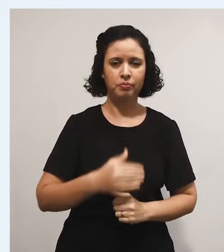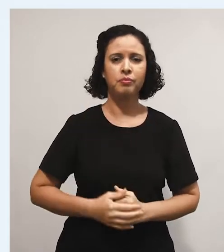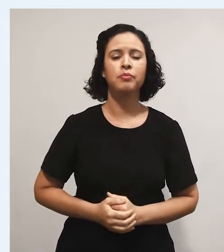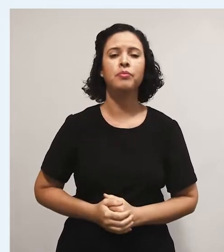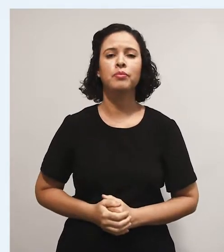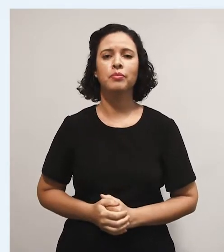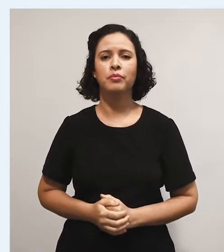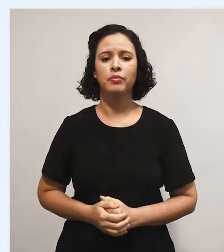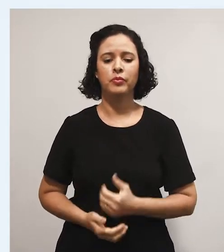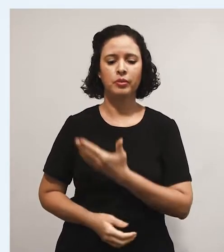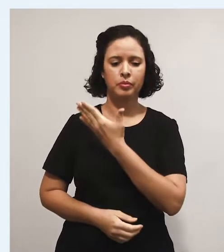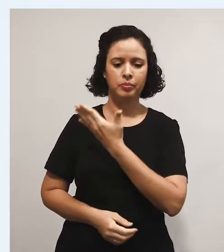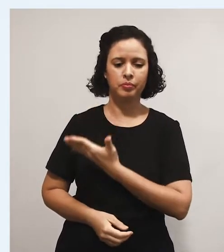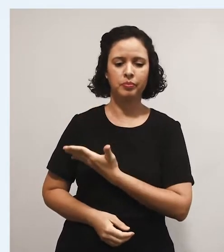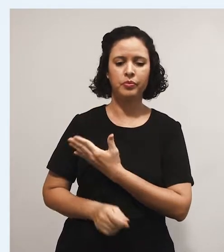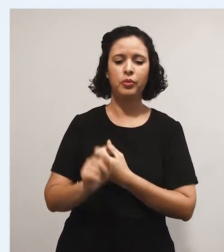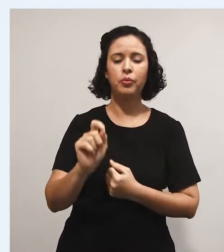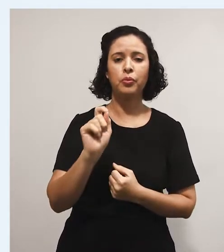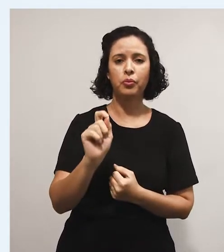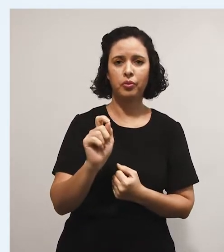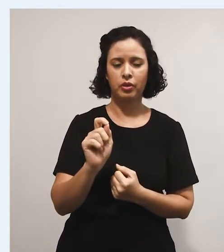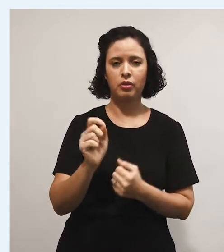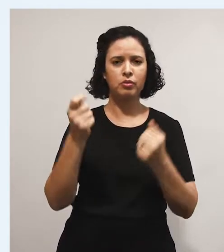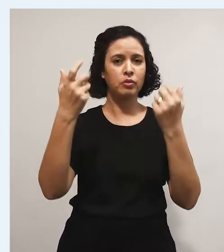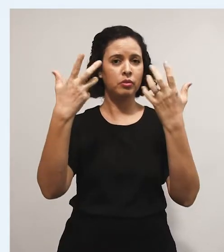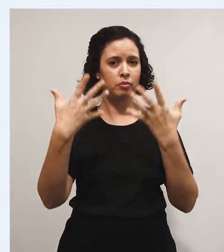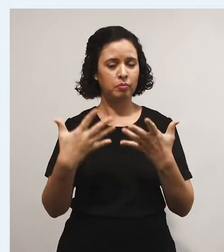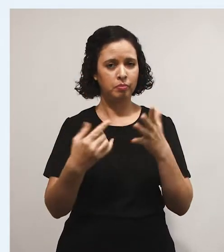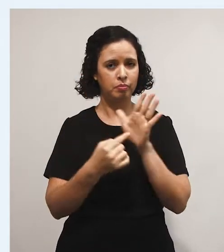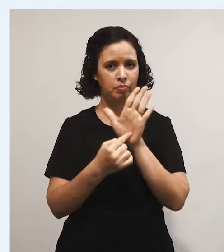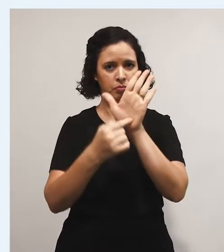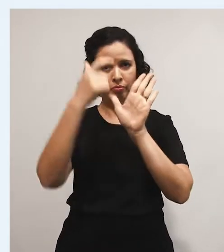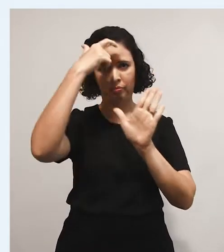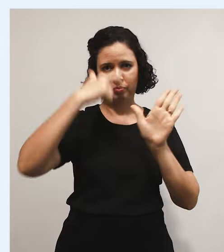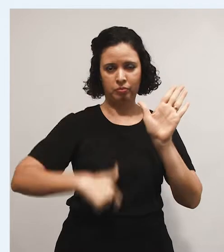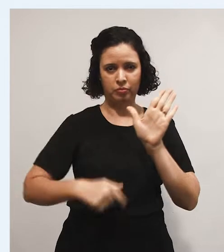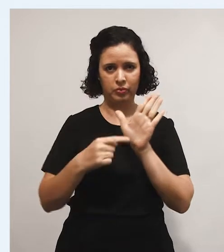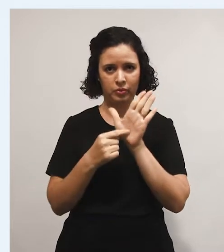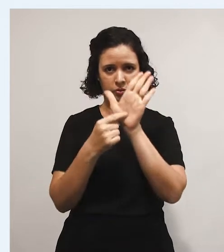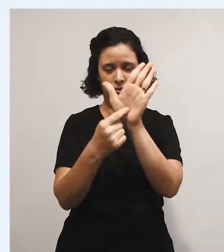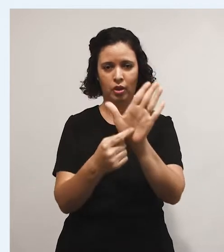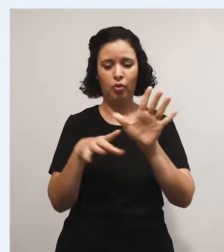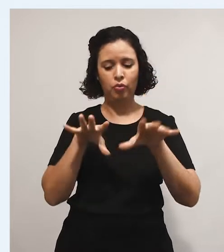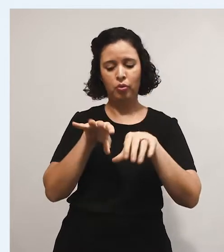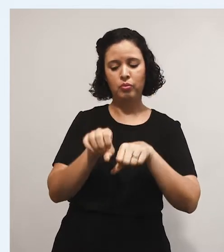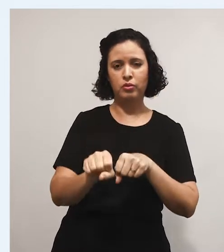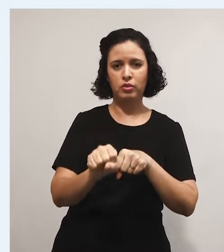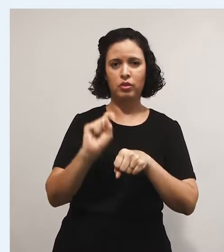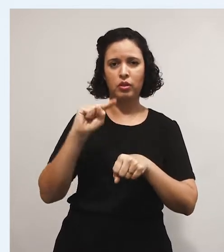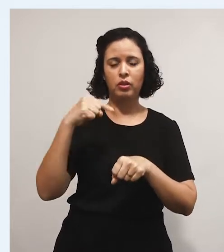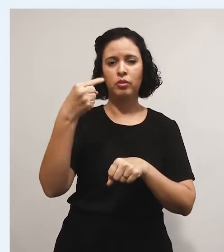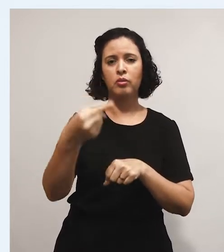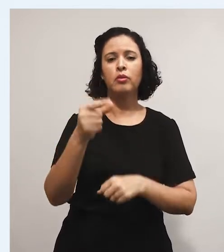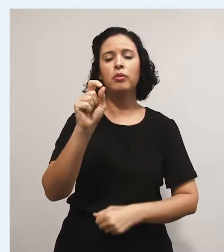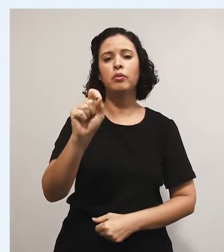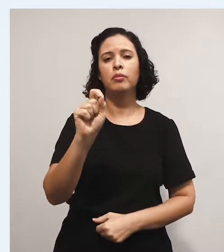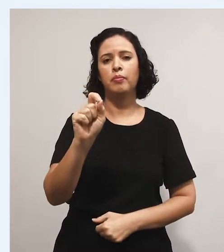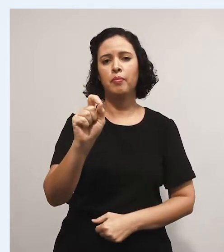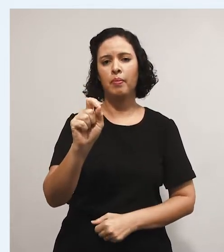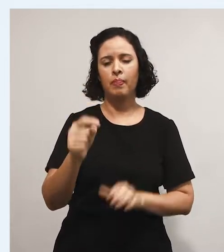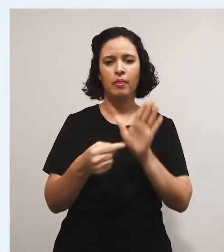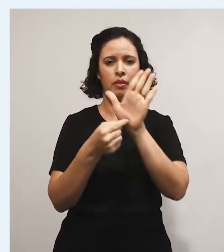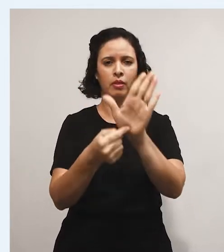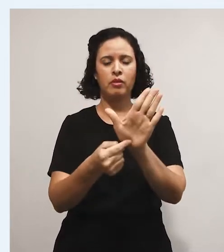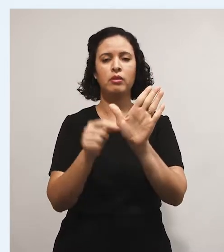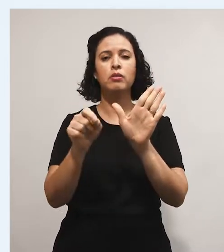Muito bem, agora eu vou fazer a minha apresentação, a minha formação e em seguida a apresentação